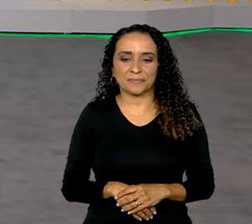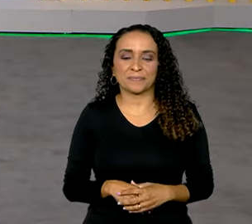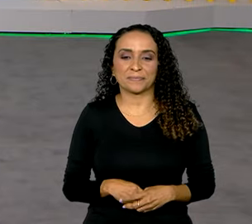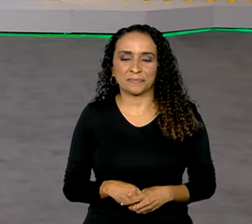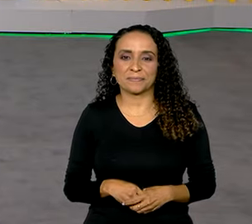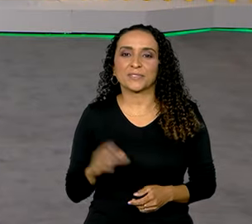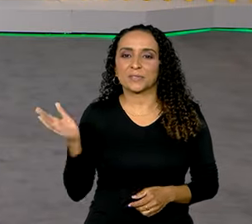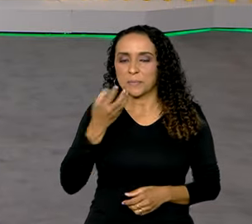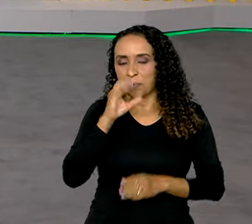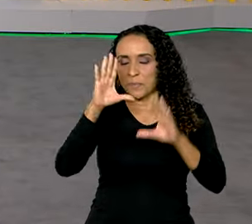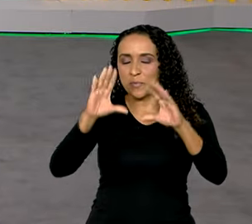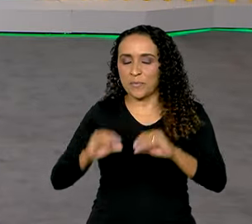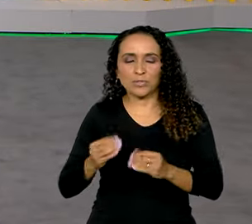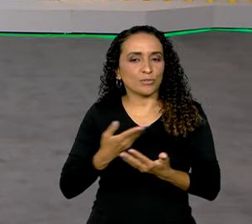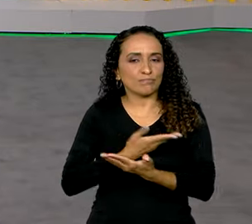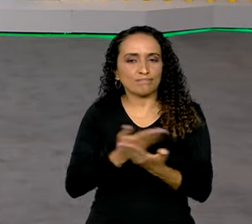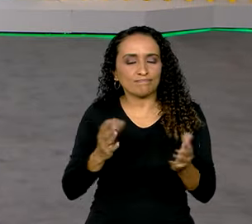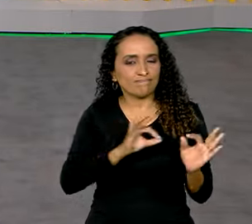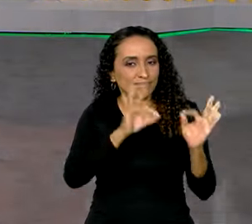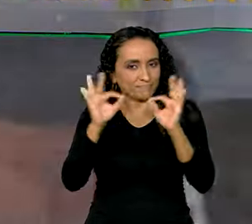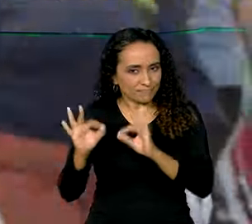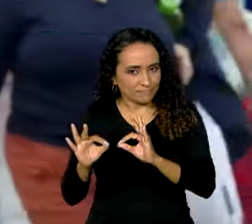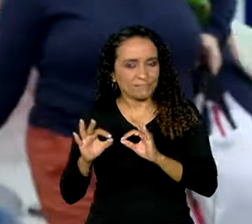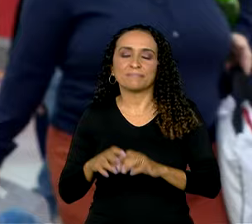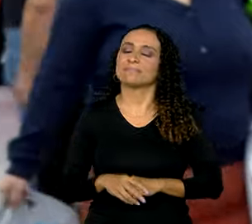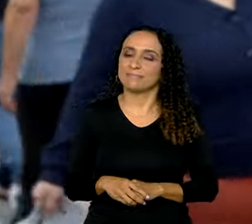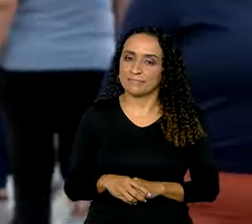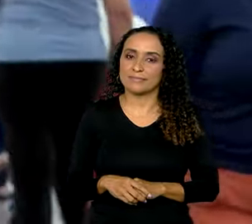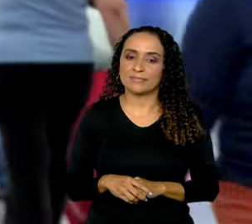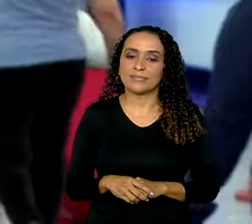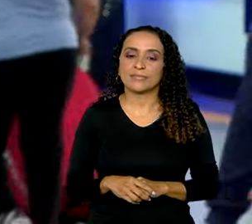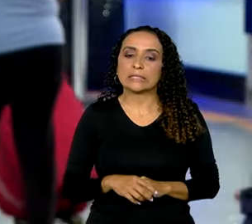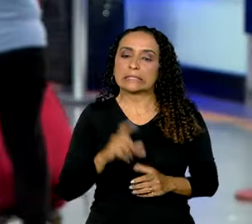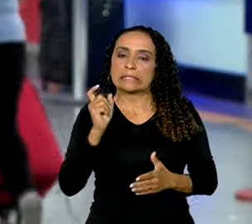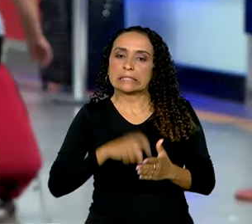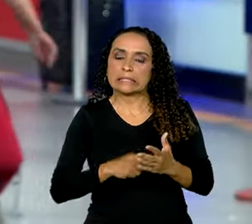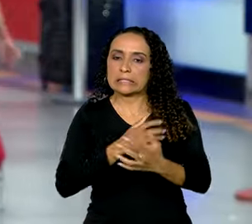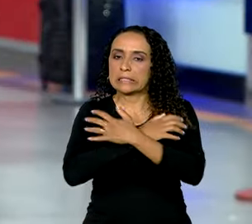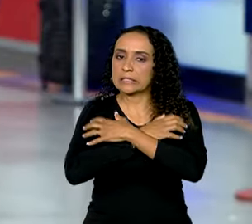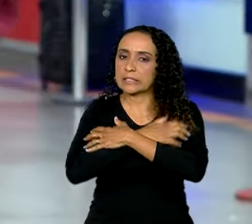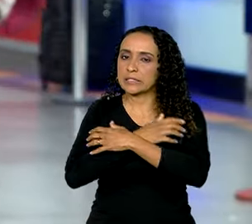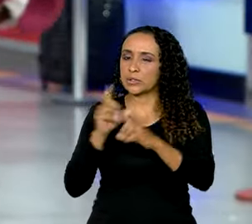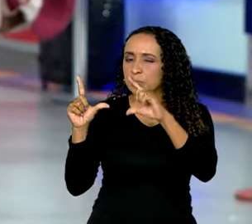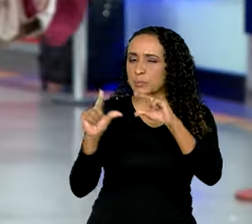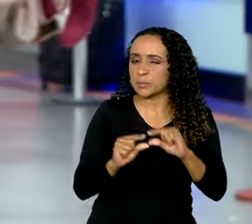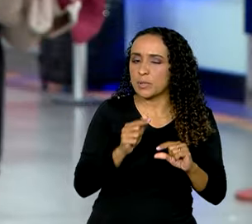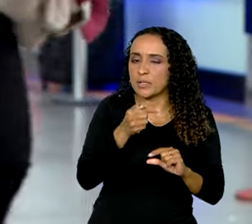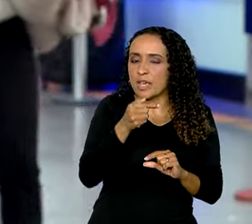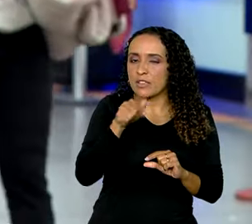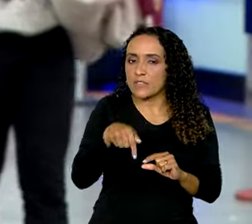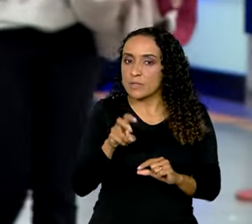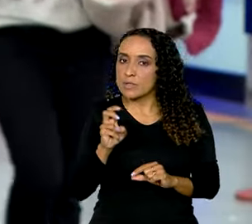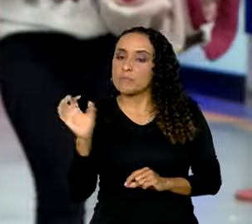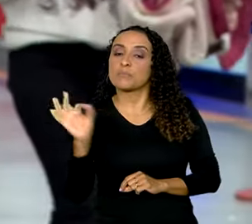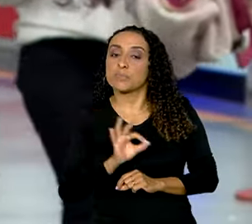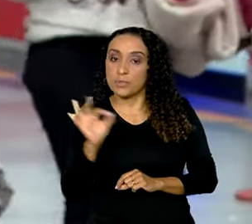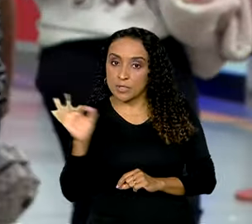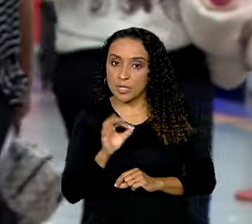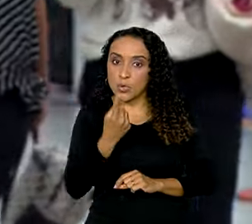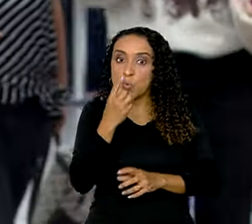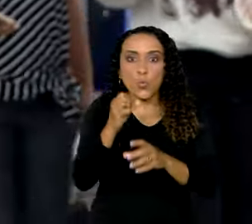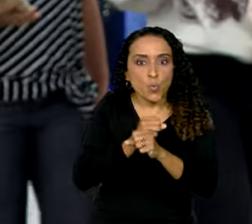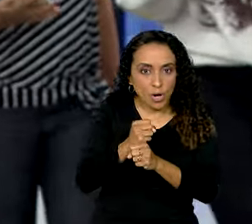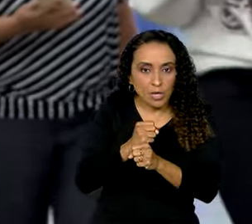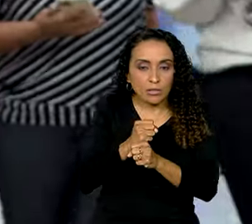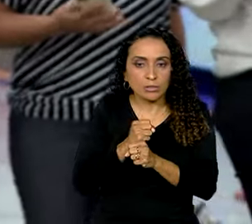Olá, boa noite, Carol. Boa noite a todos que nos acompanham. A taxa de desemprego recuou 7,5% em um ano